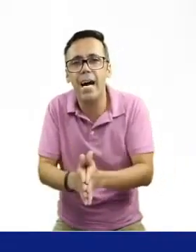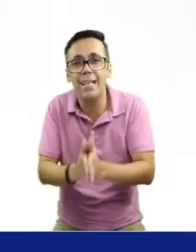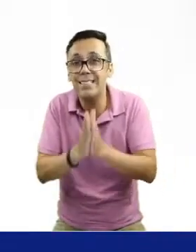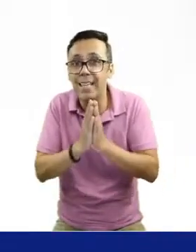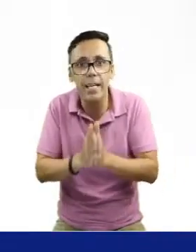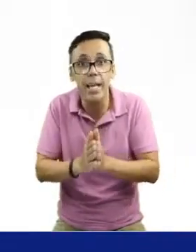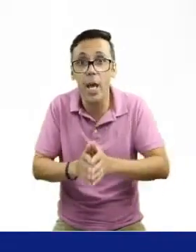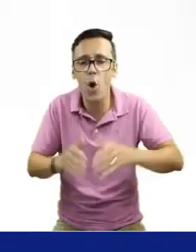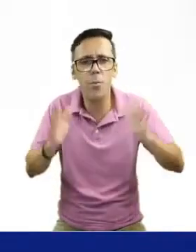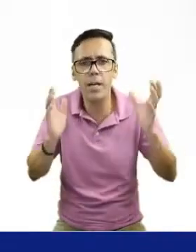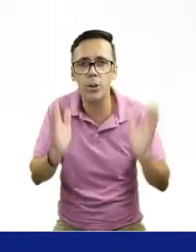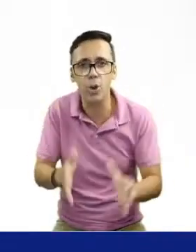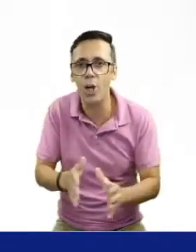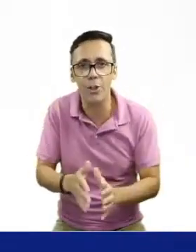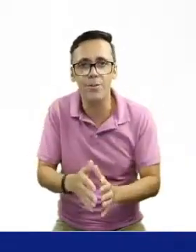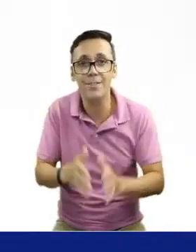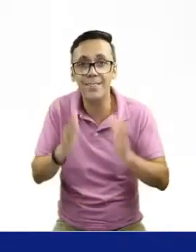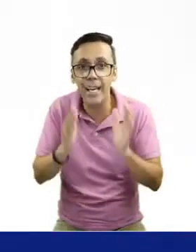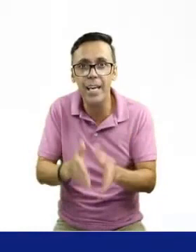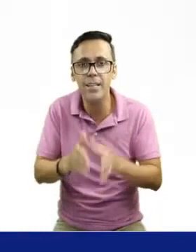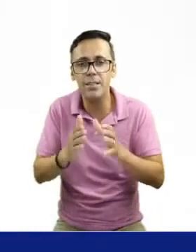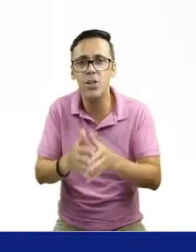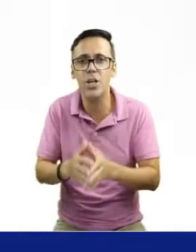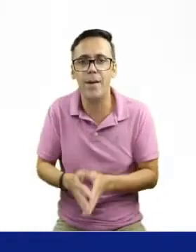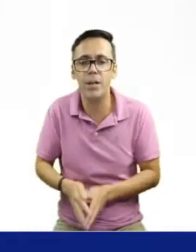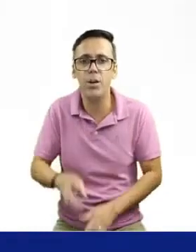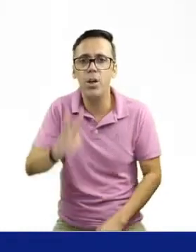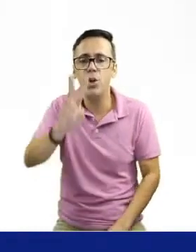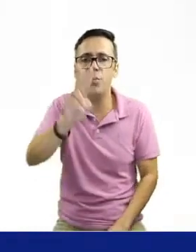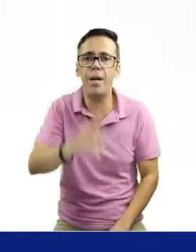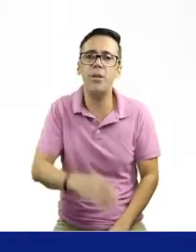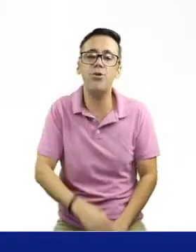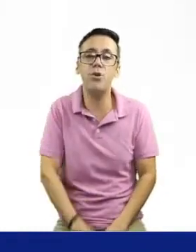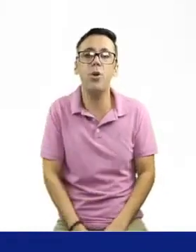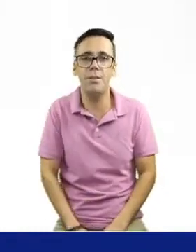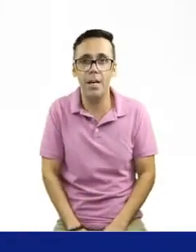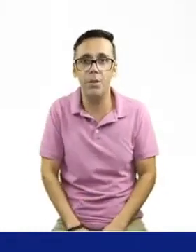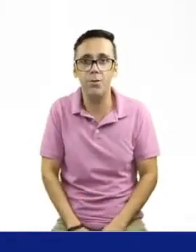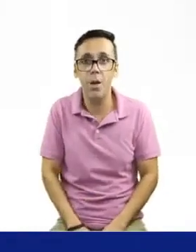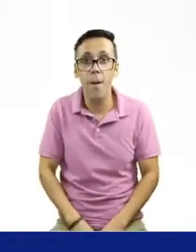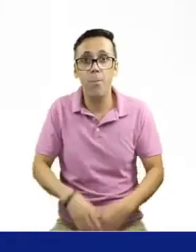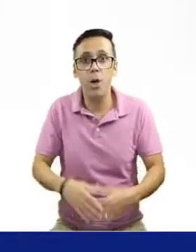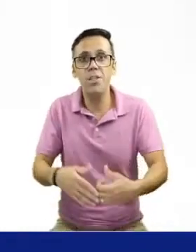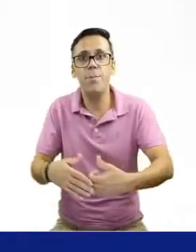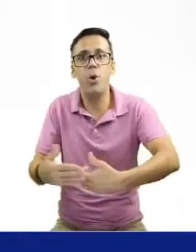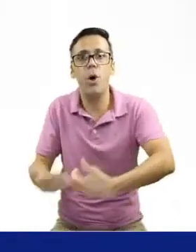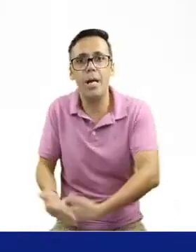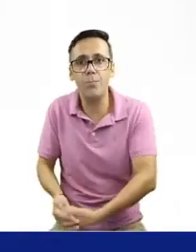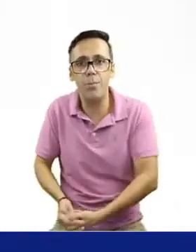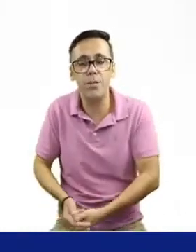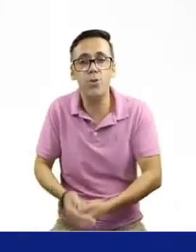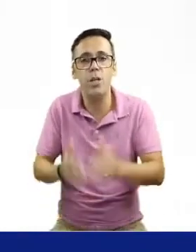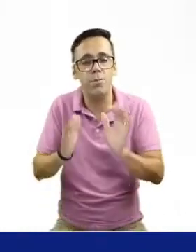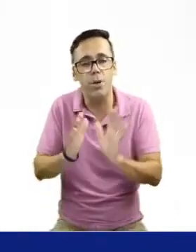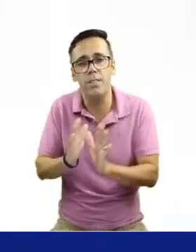nomear tem é e tem que ser chamado no prazo de dois anos pode ser prorrogado por mais dois